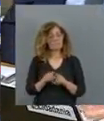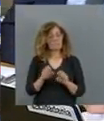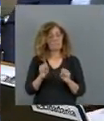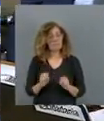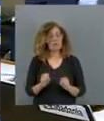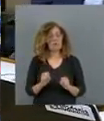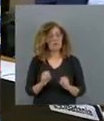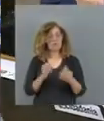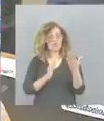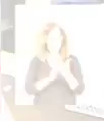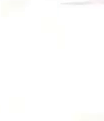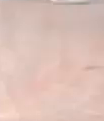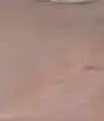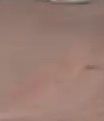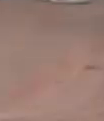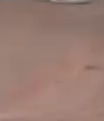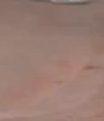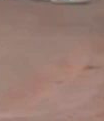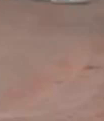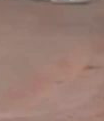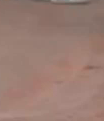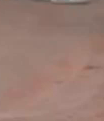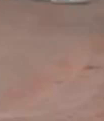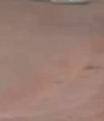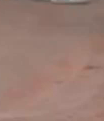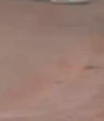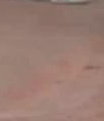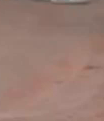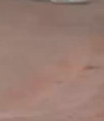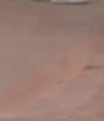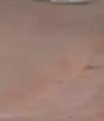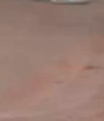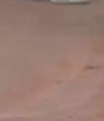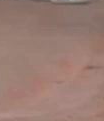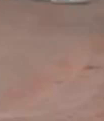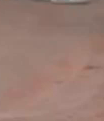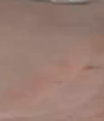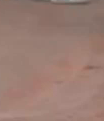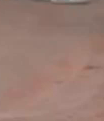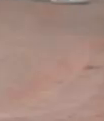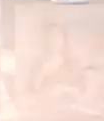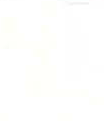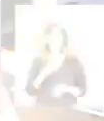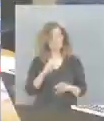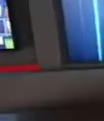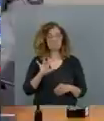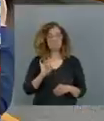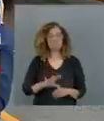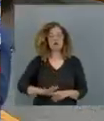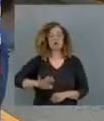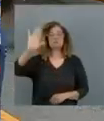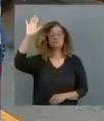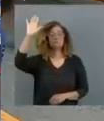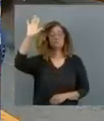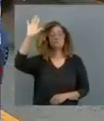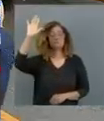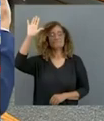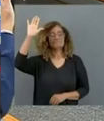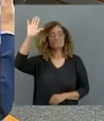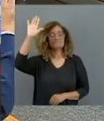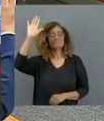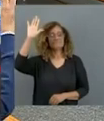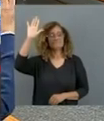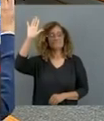analisar requerimento de urgência, que pode levar texto direto ao plenário. Câmara já aprovou. O projeto